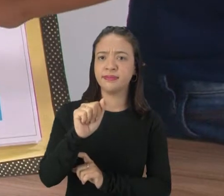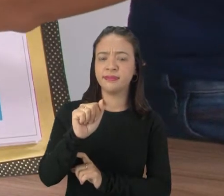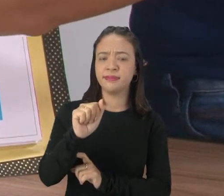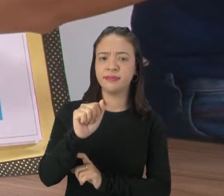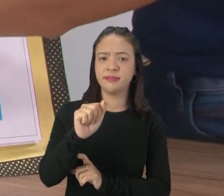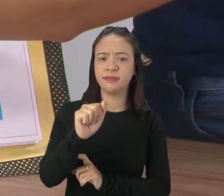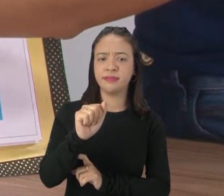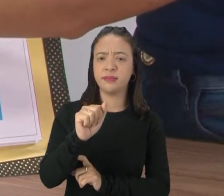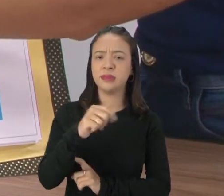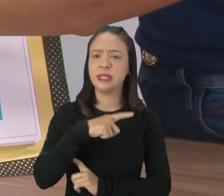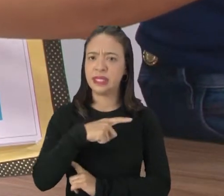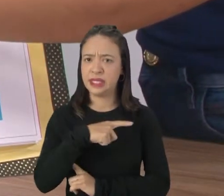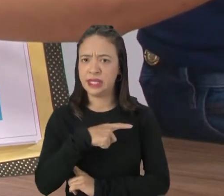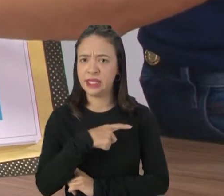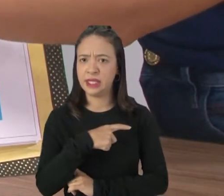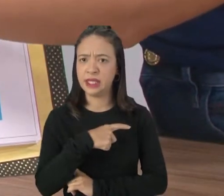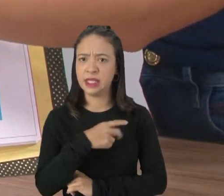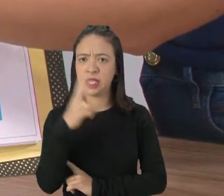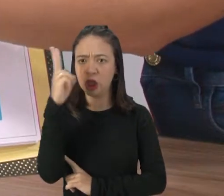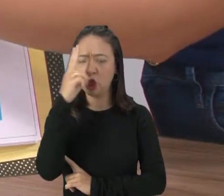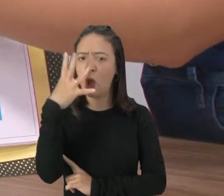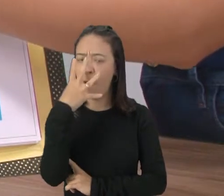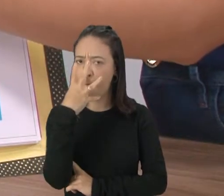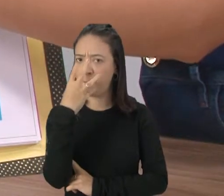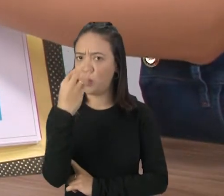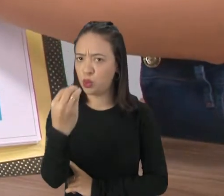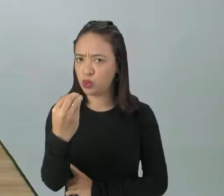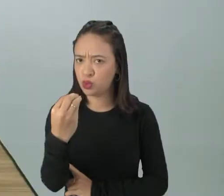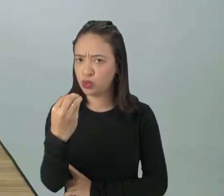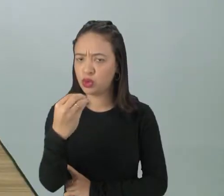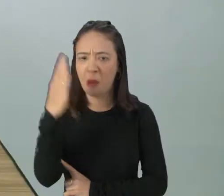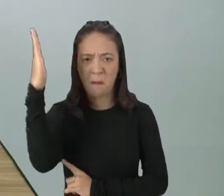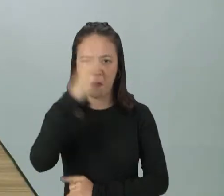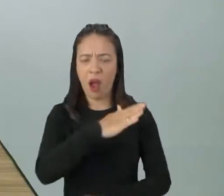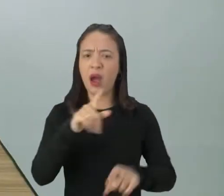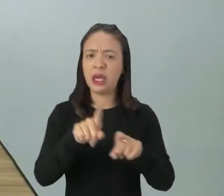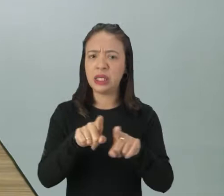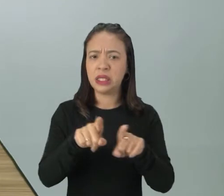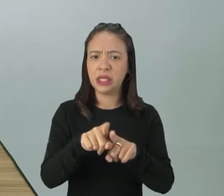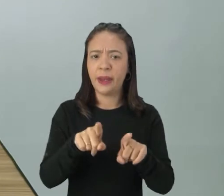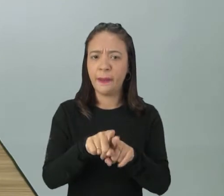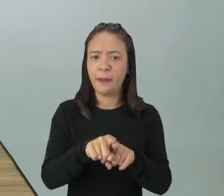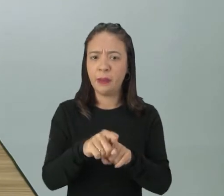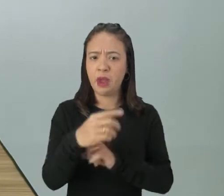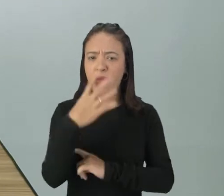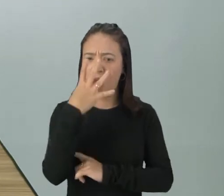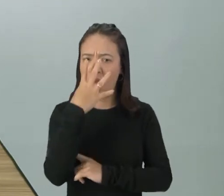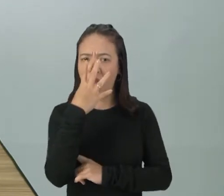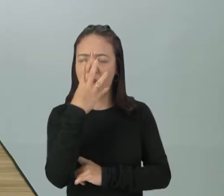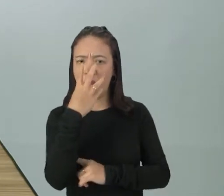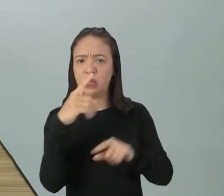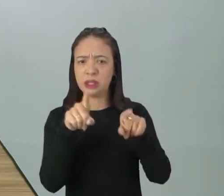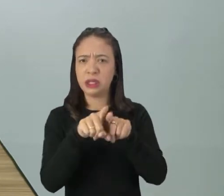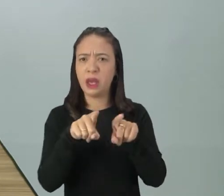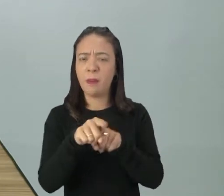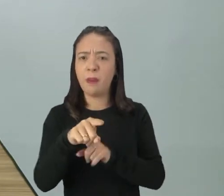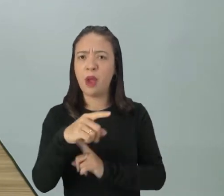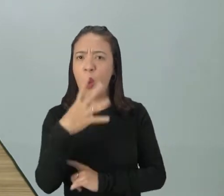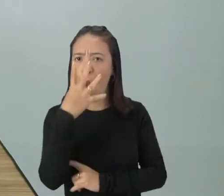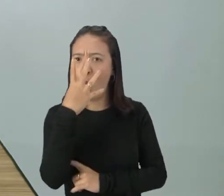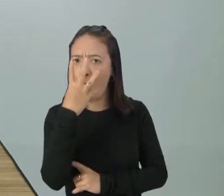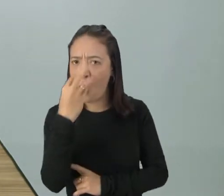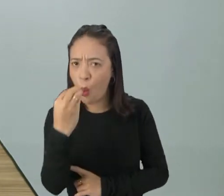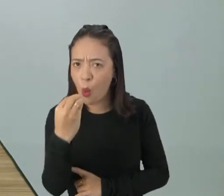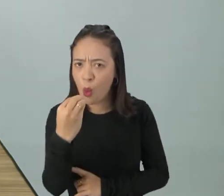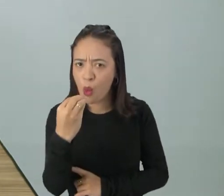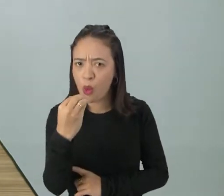A bruxa má e o lobo. Será essa a opção correta? A bruxa má e o